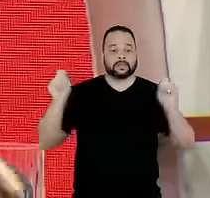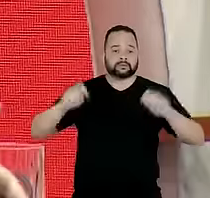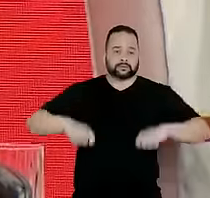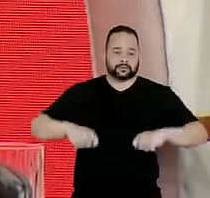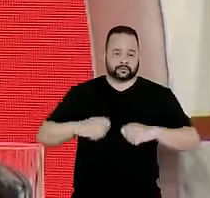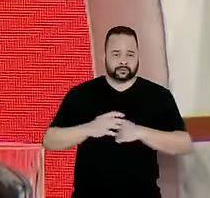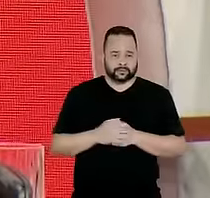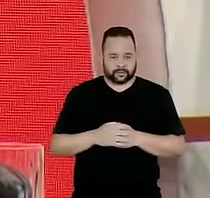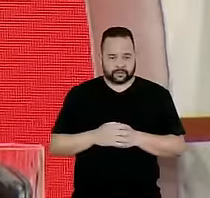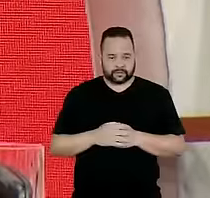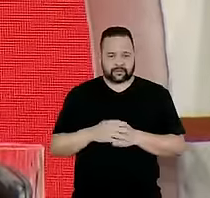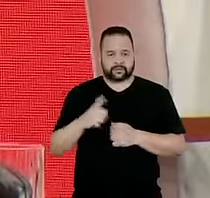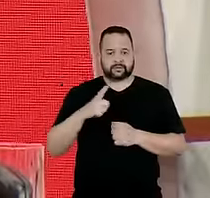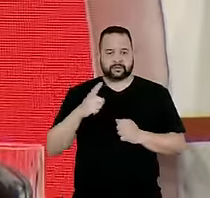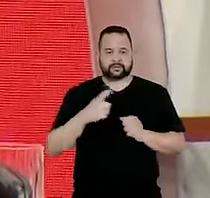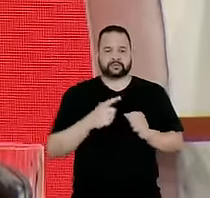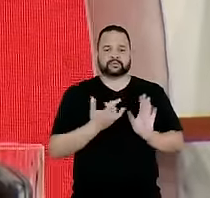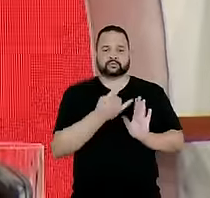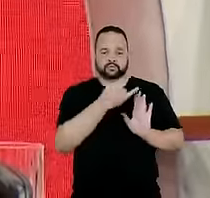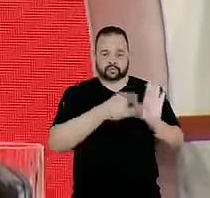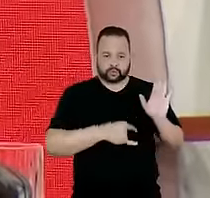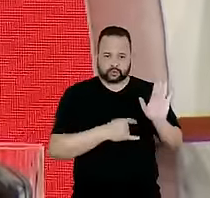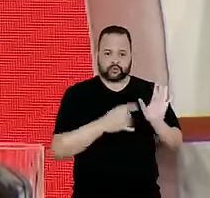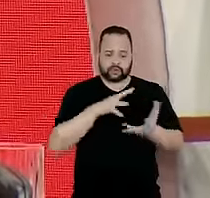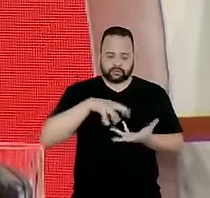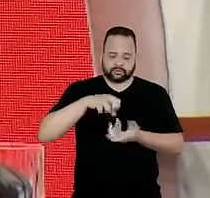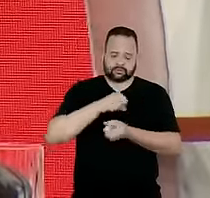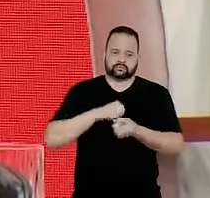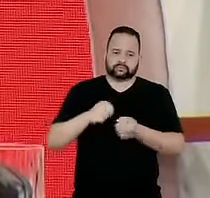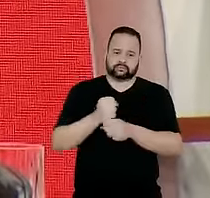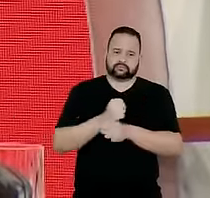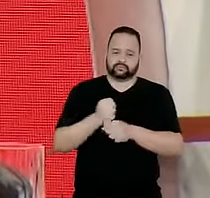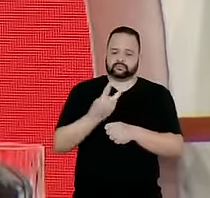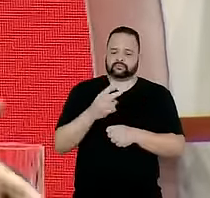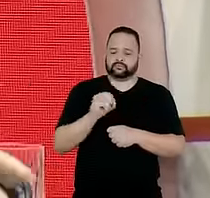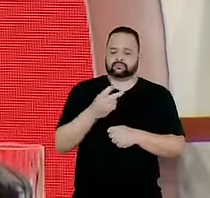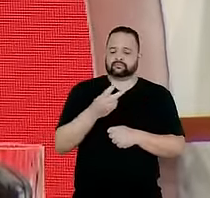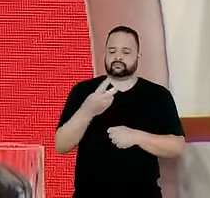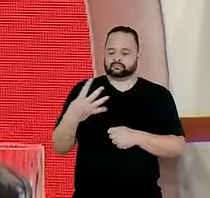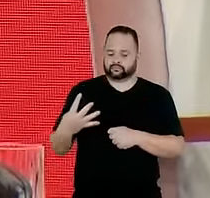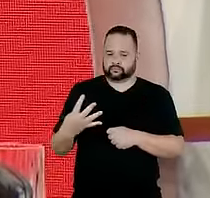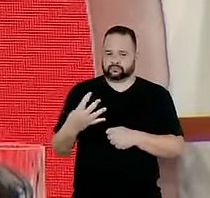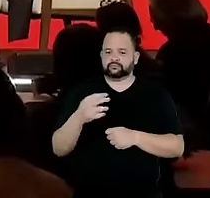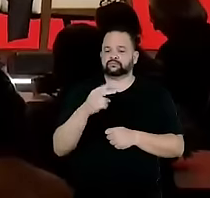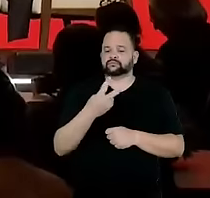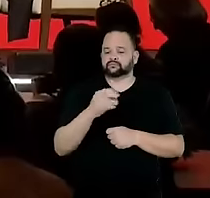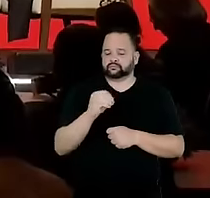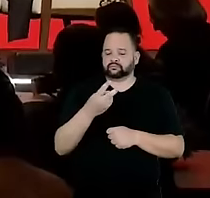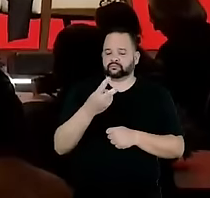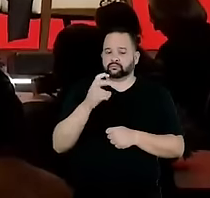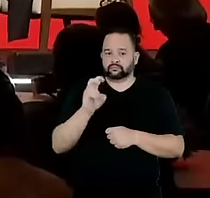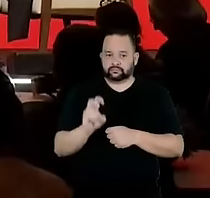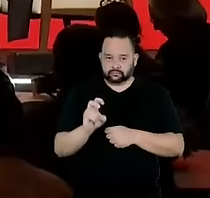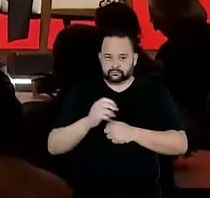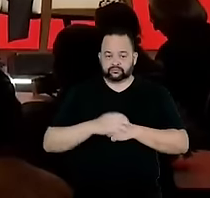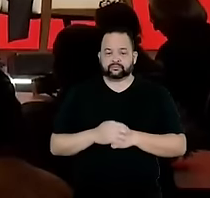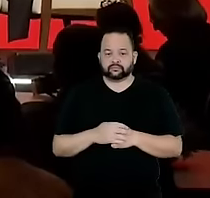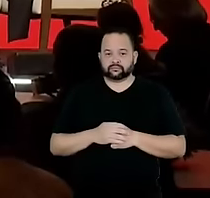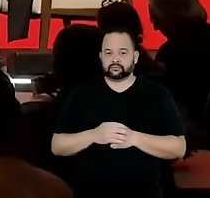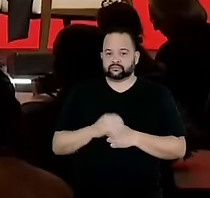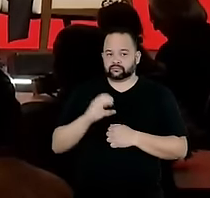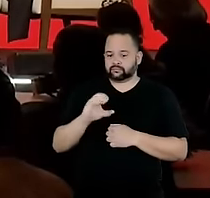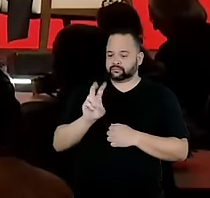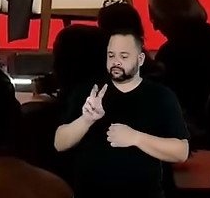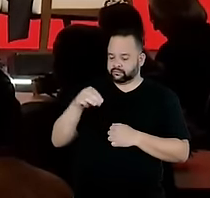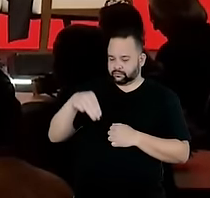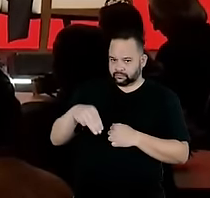Reporte de sustentabilidade 2024 2025 A cvm tá rodando uma consulta pública uma